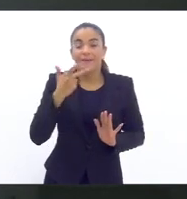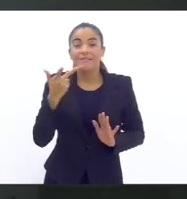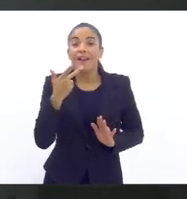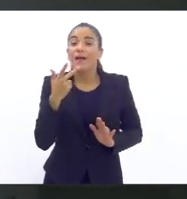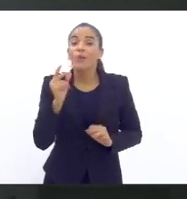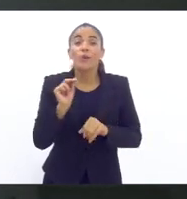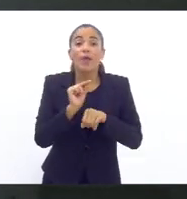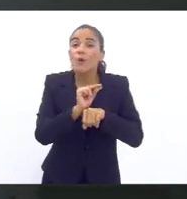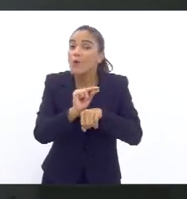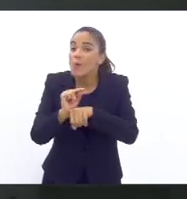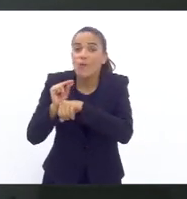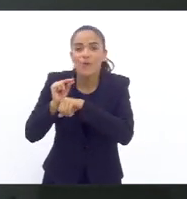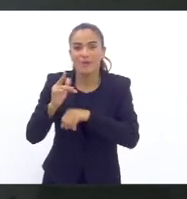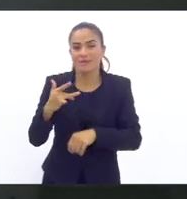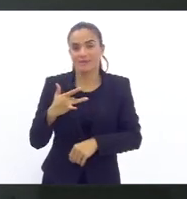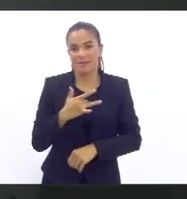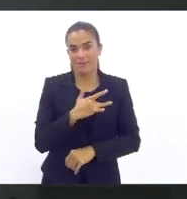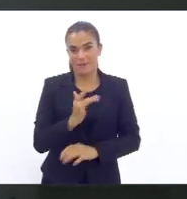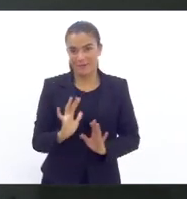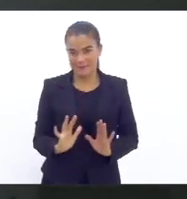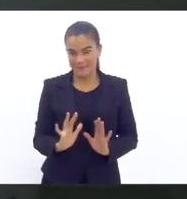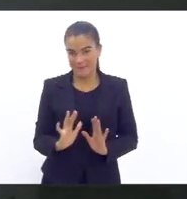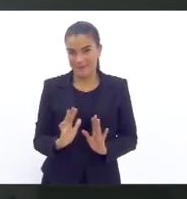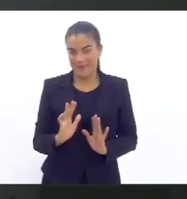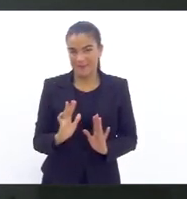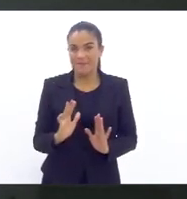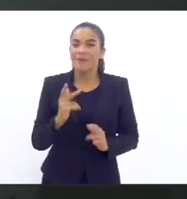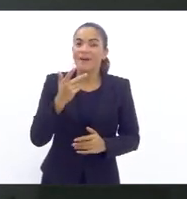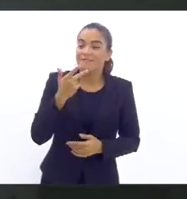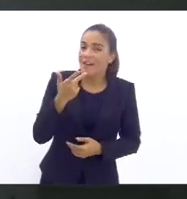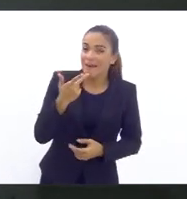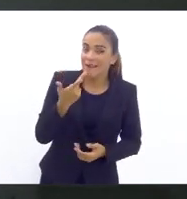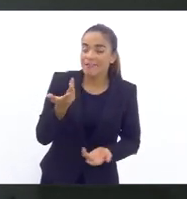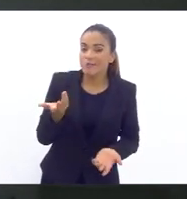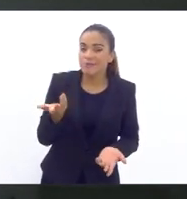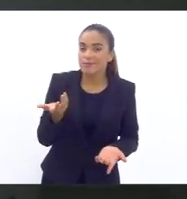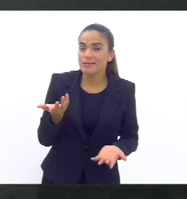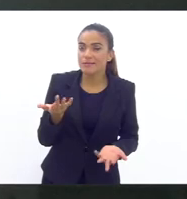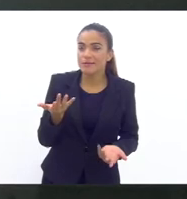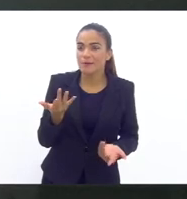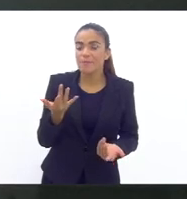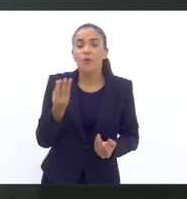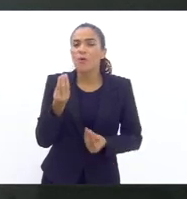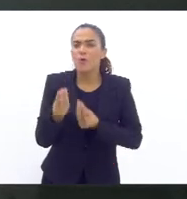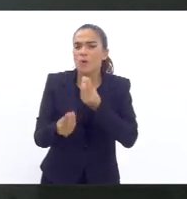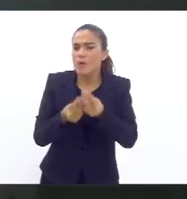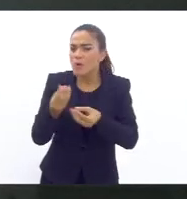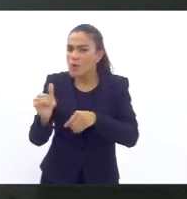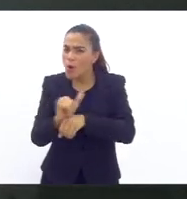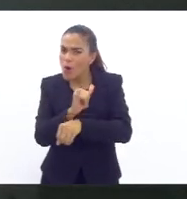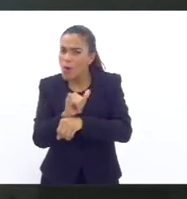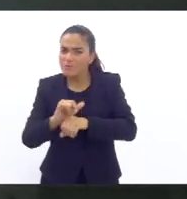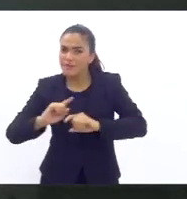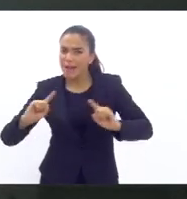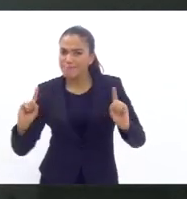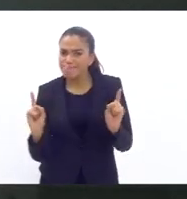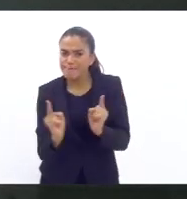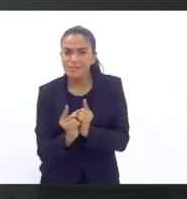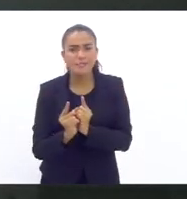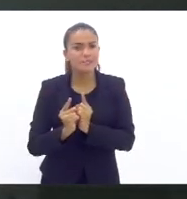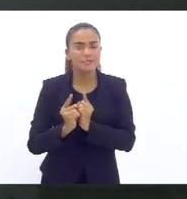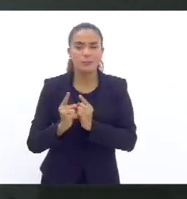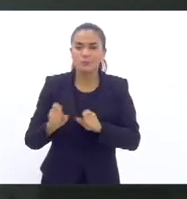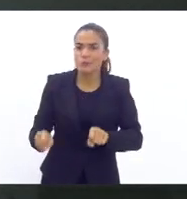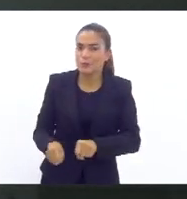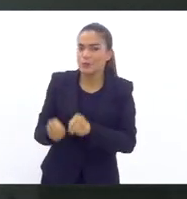de cuidado em saúde né a gente tá falando de que de que forma a gente vai reduzir esses danos e esses